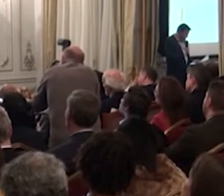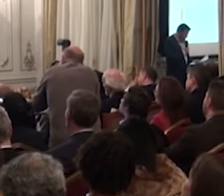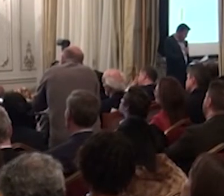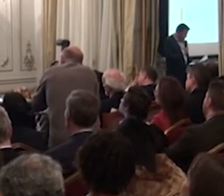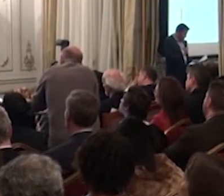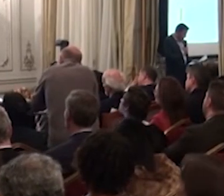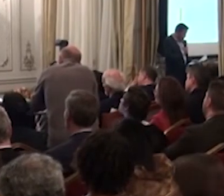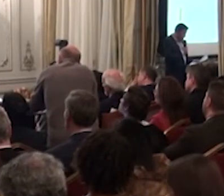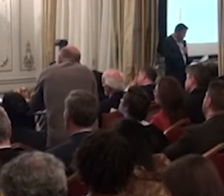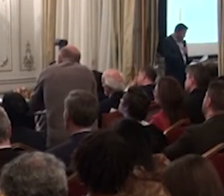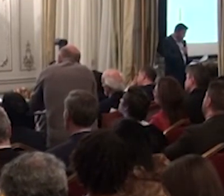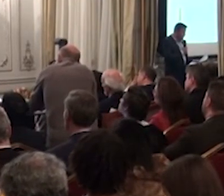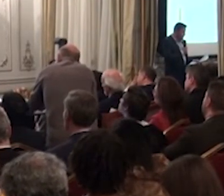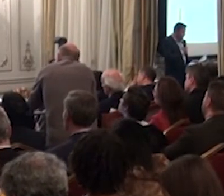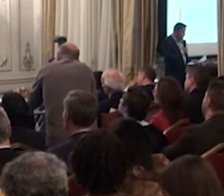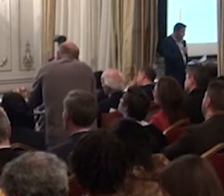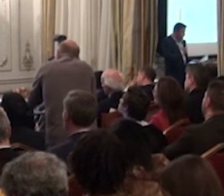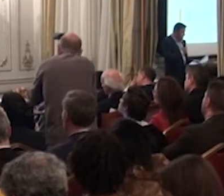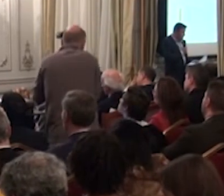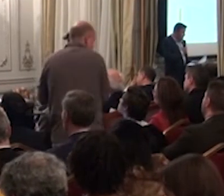cidadãos da União Europeia.